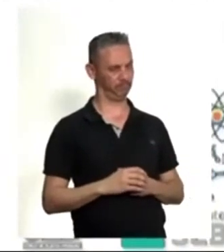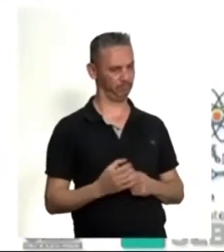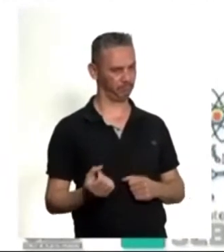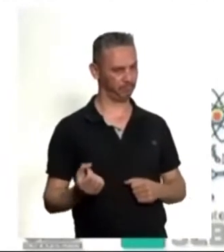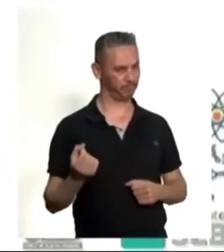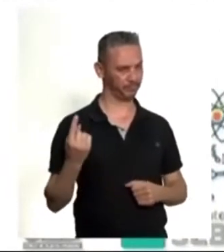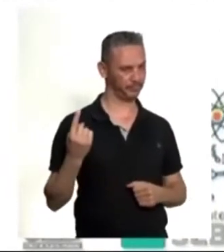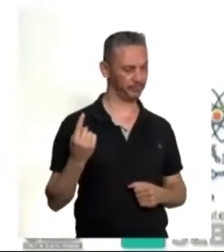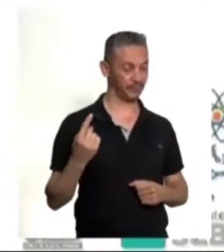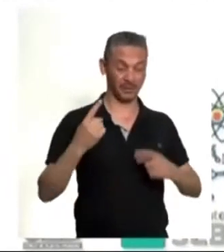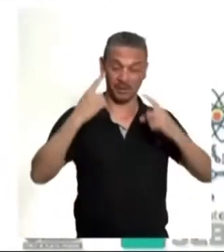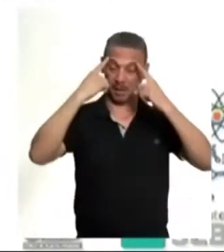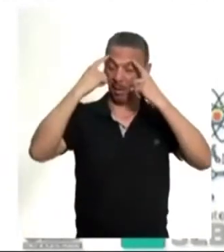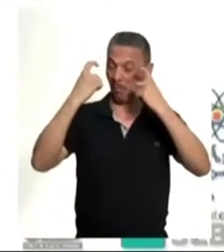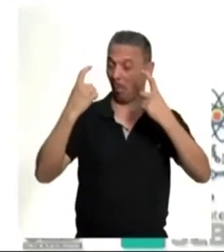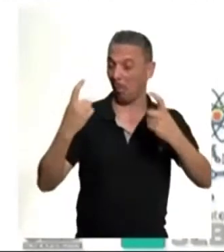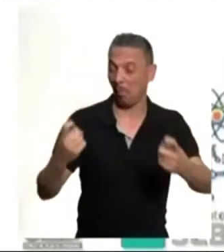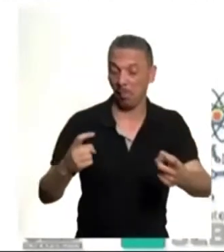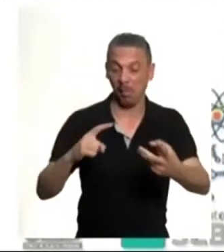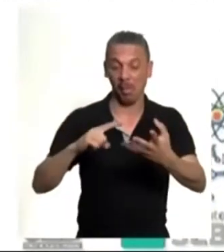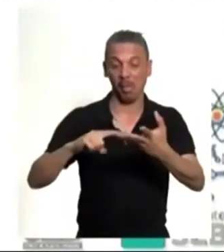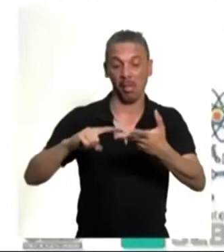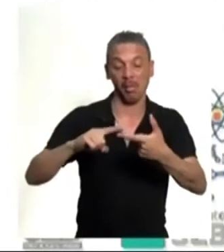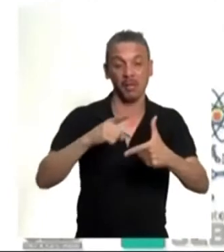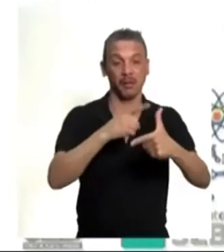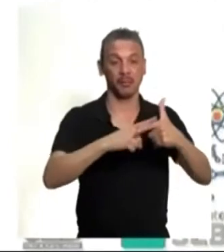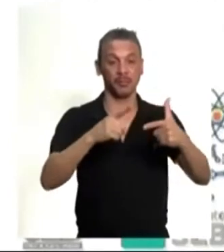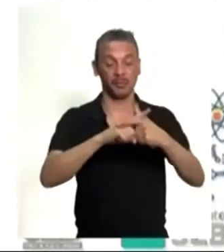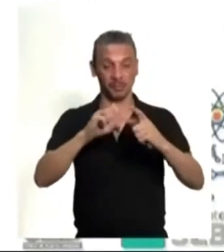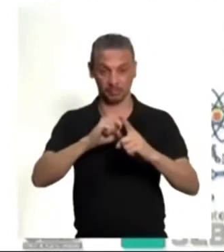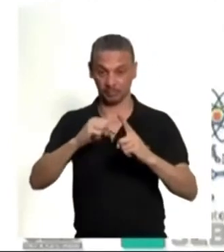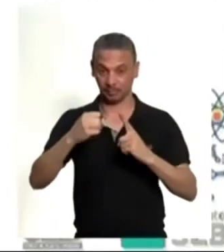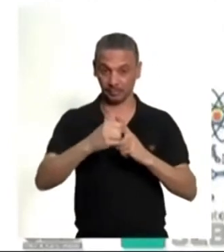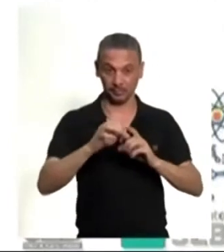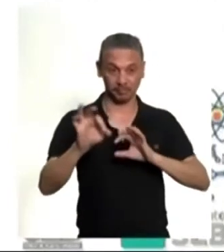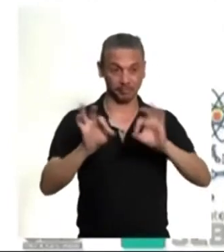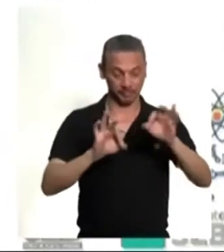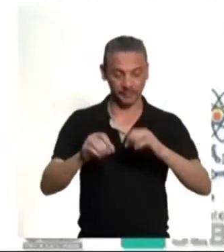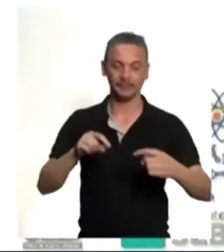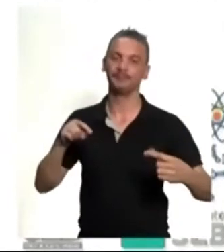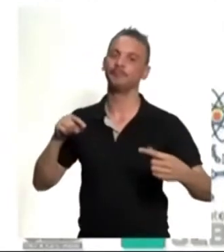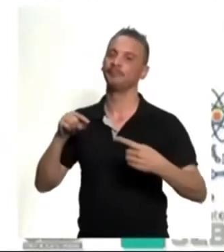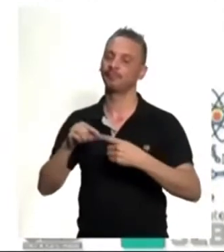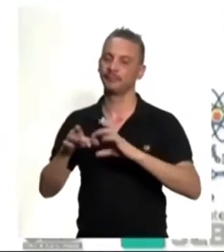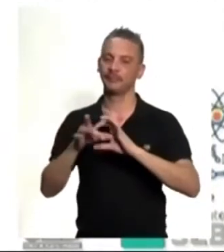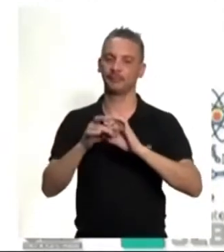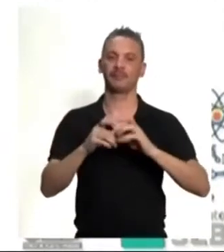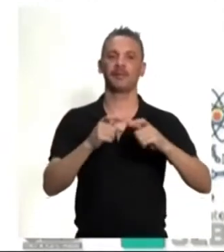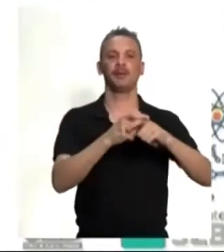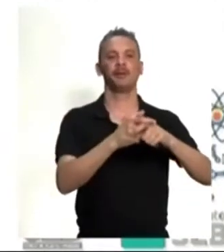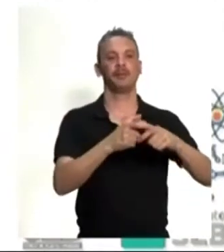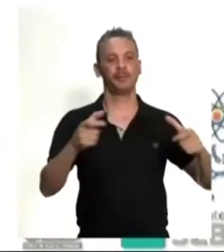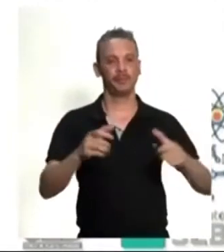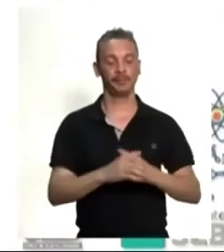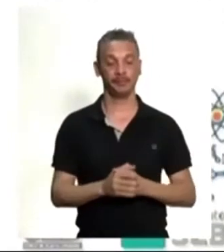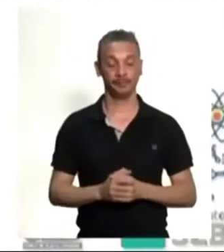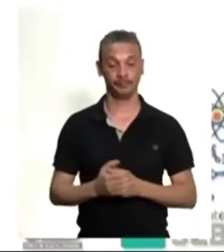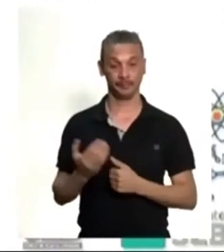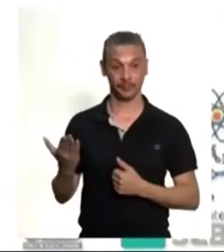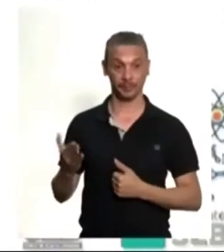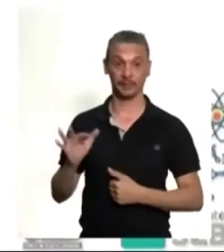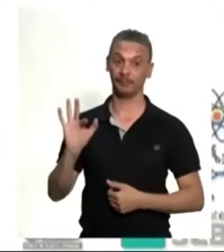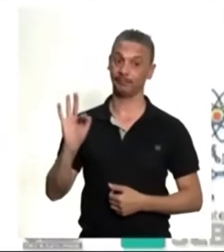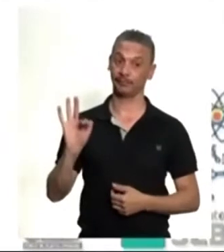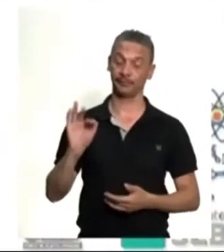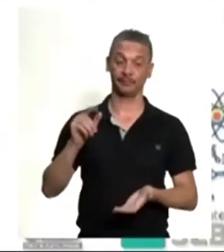da violência e outros problemas socioambientais estão relacionados. Essa alternativa, essa afirmativa